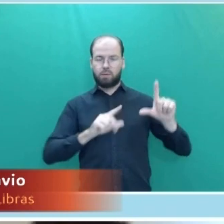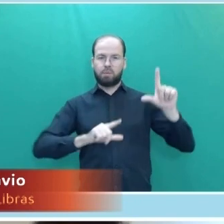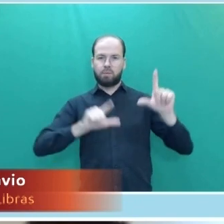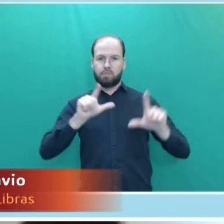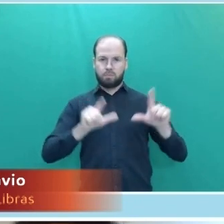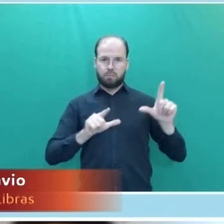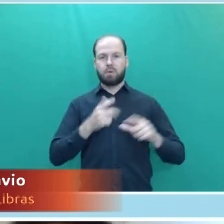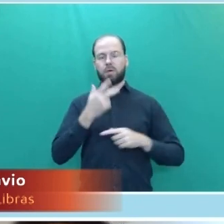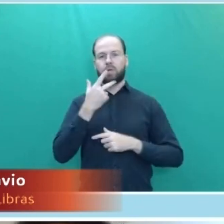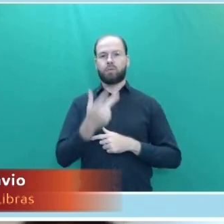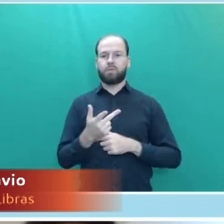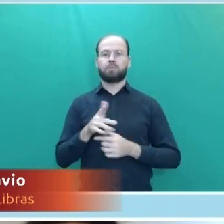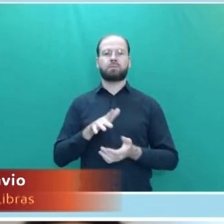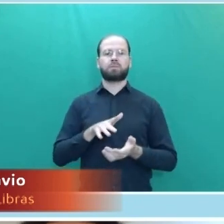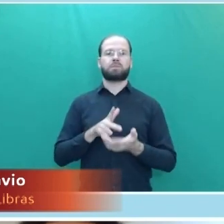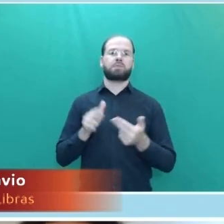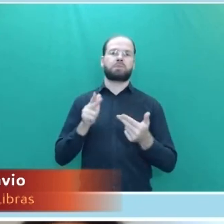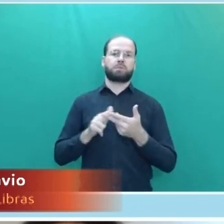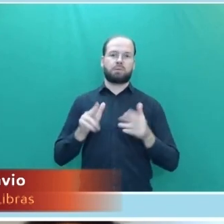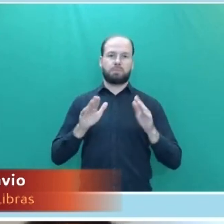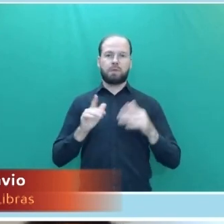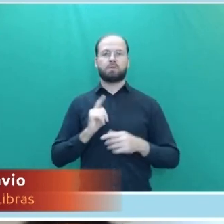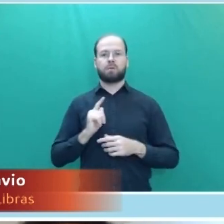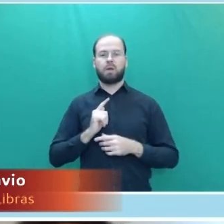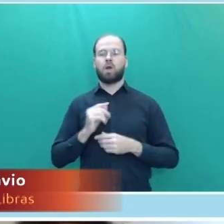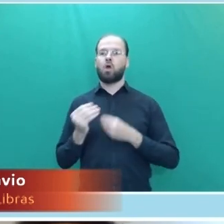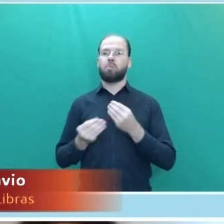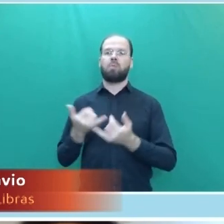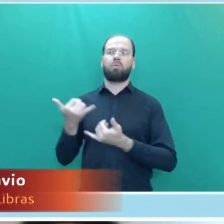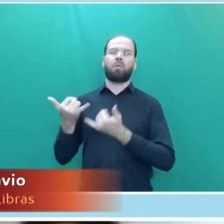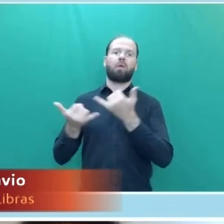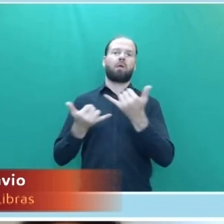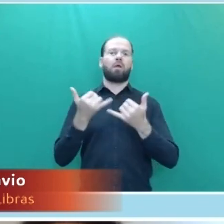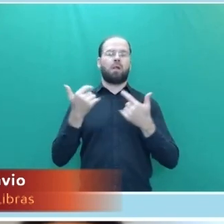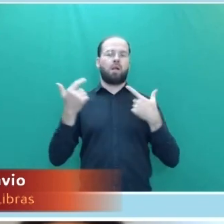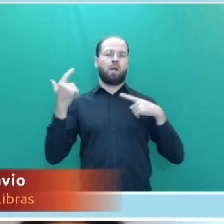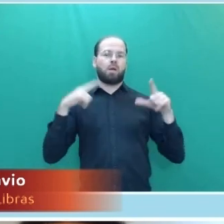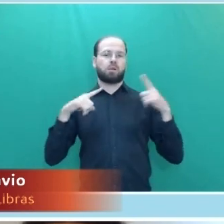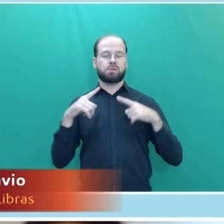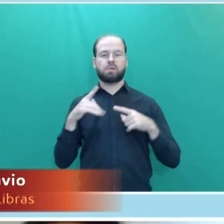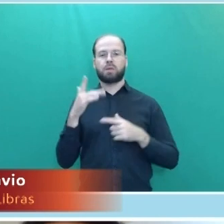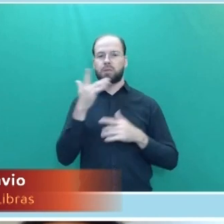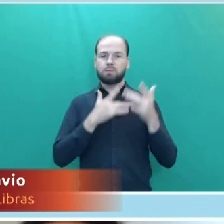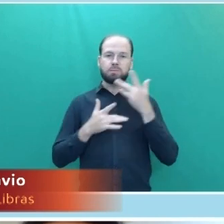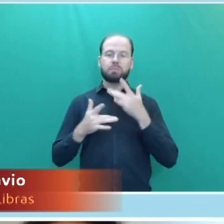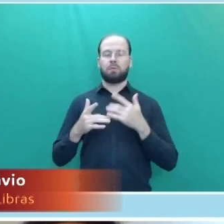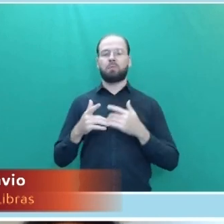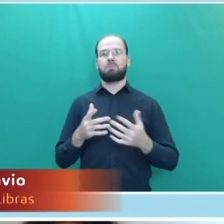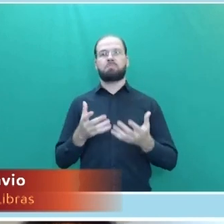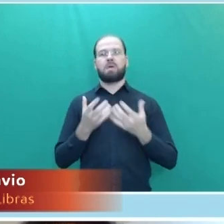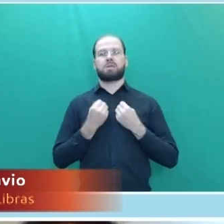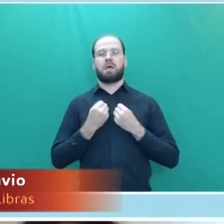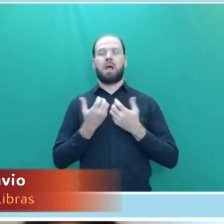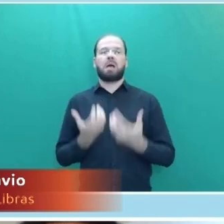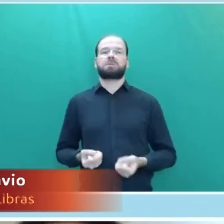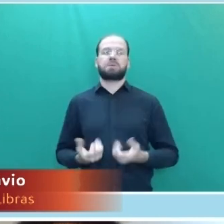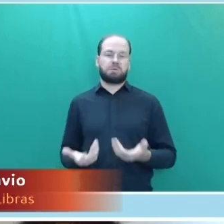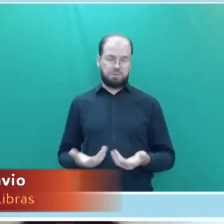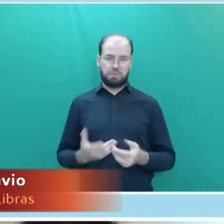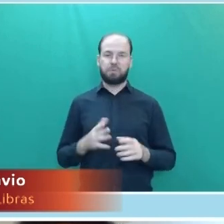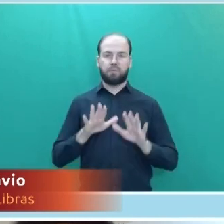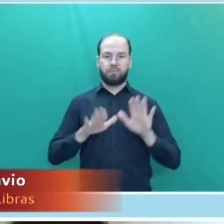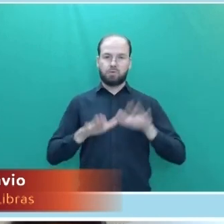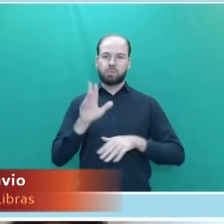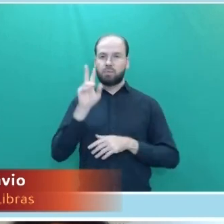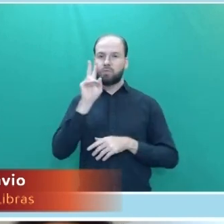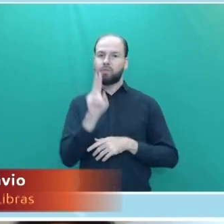dizer disfarçado, mas o que a gente vê como entretenimento, muitas vezes está trazendo mensagens de aceitação, né? Quando você vê uma coisa e